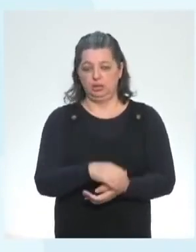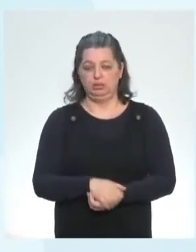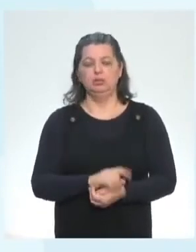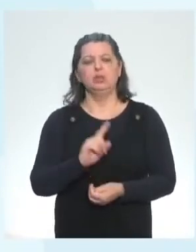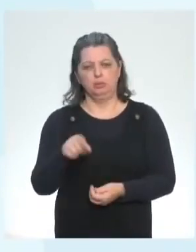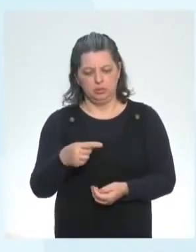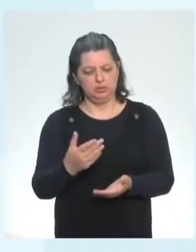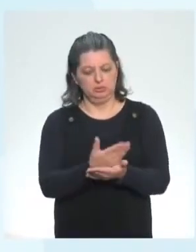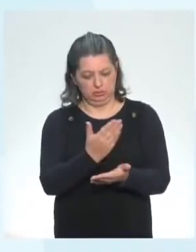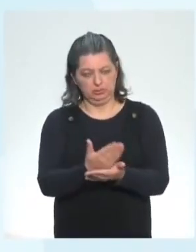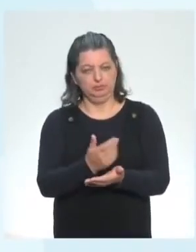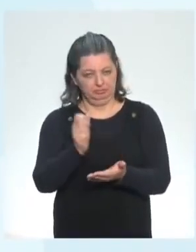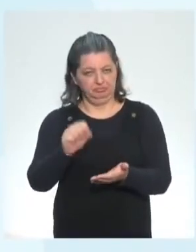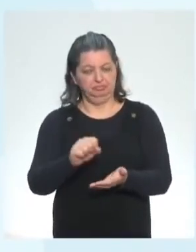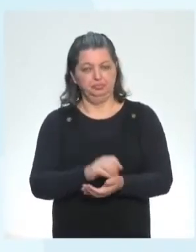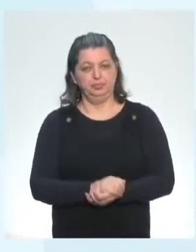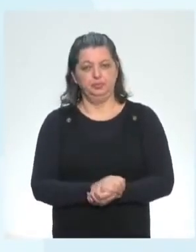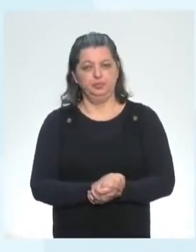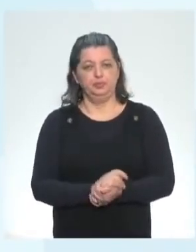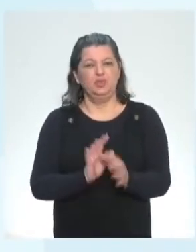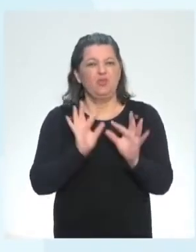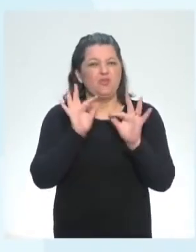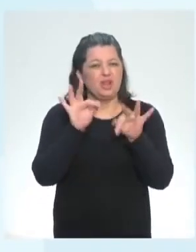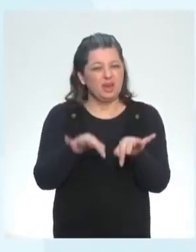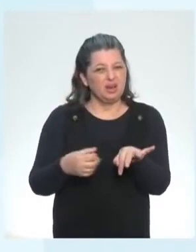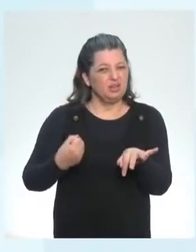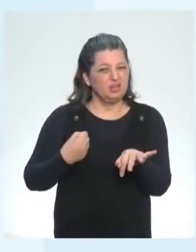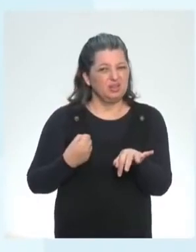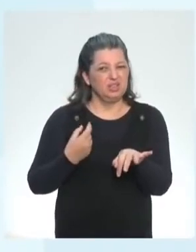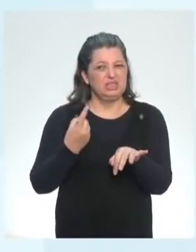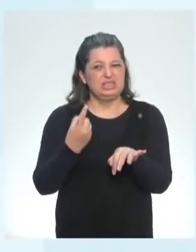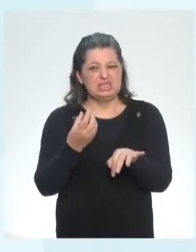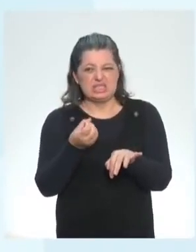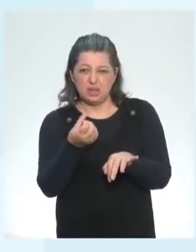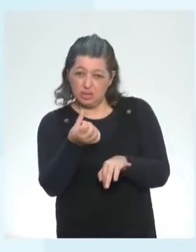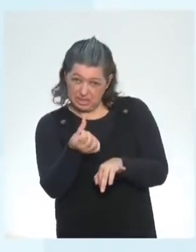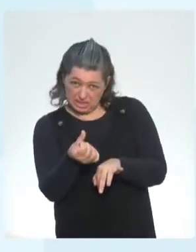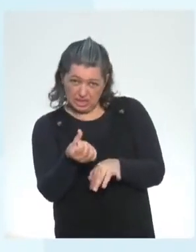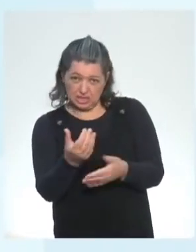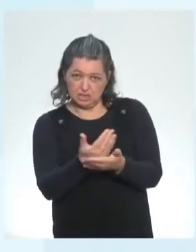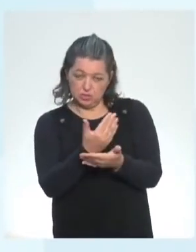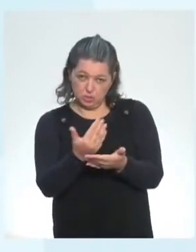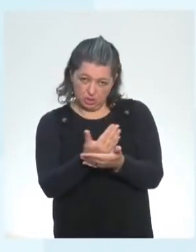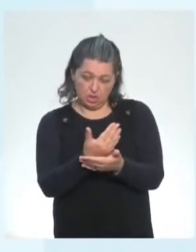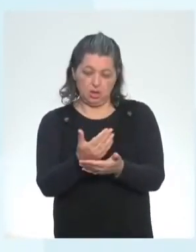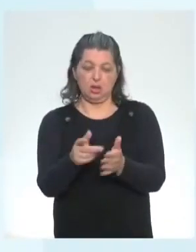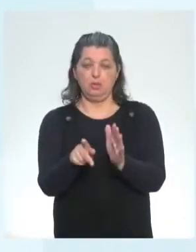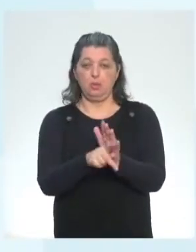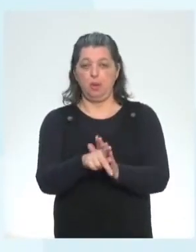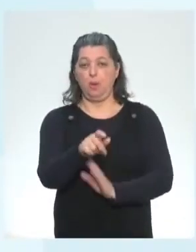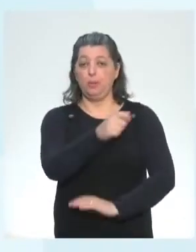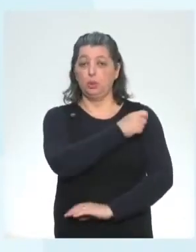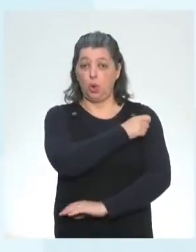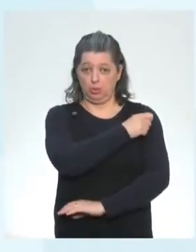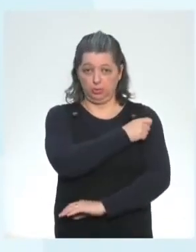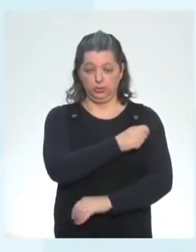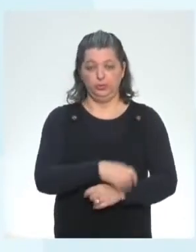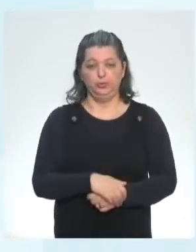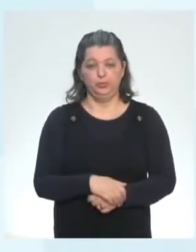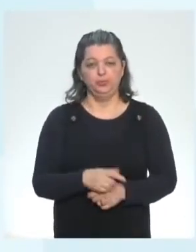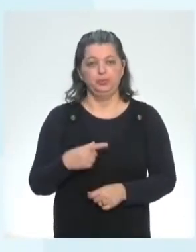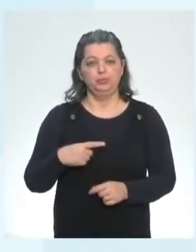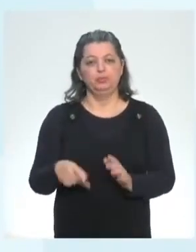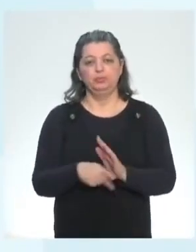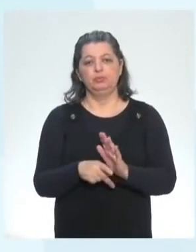o caderno de vocês. Está lá no finalzinho, acho que na página 106 do caderno do aluno. E aqui eu tenho a referência do